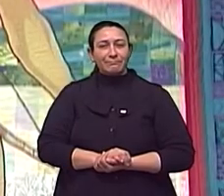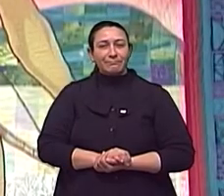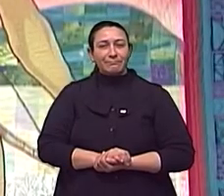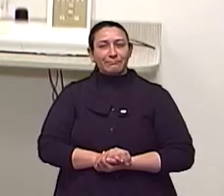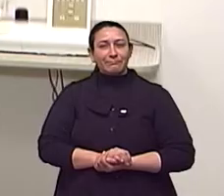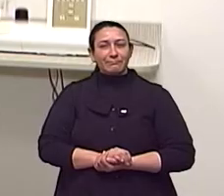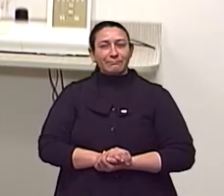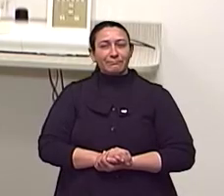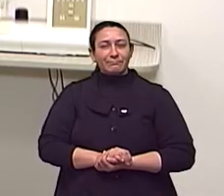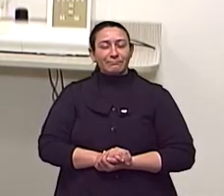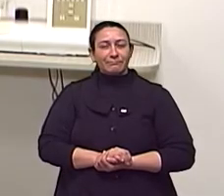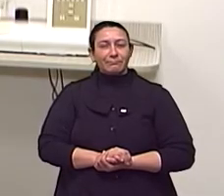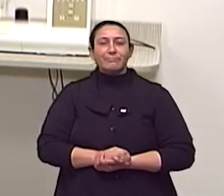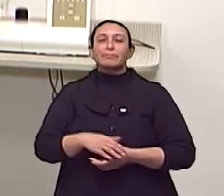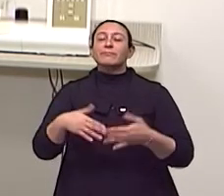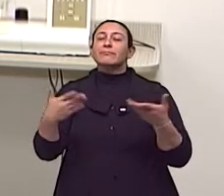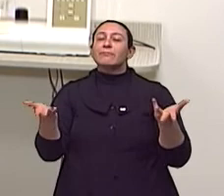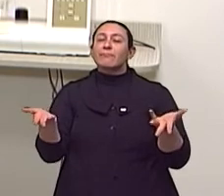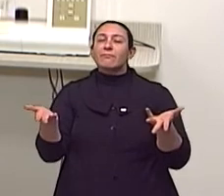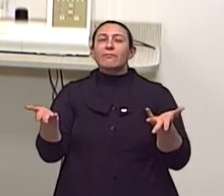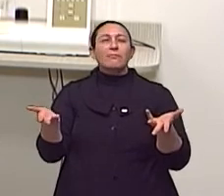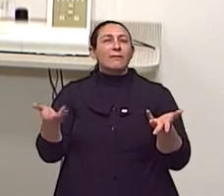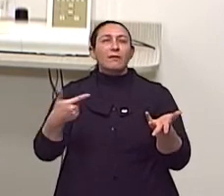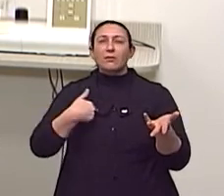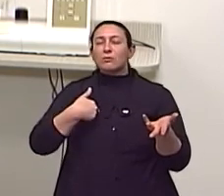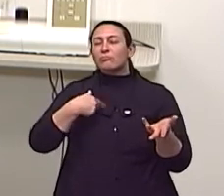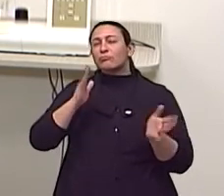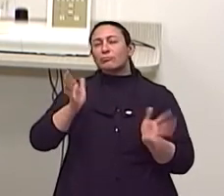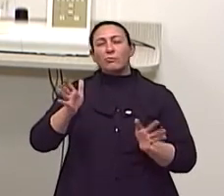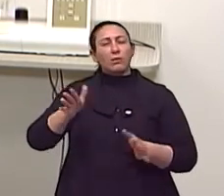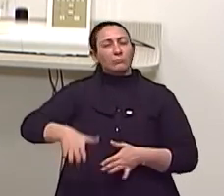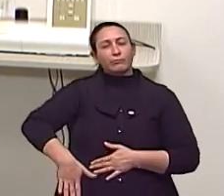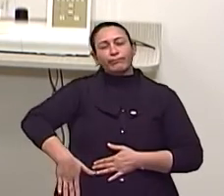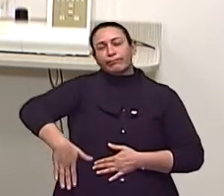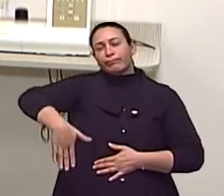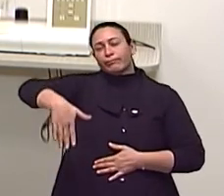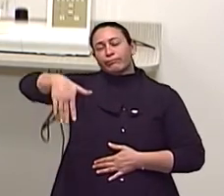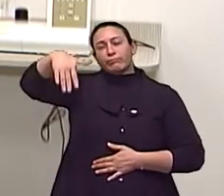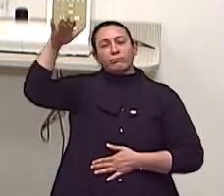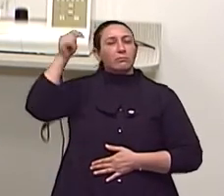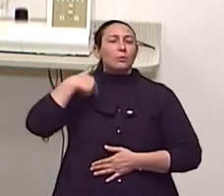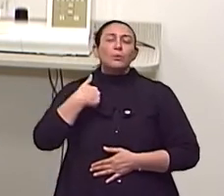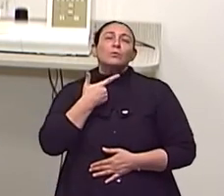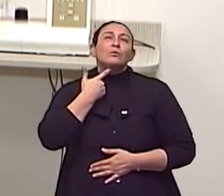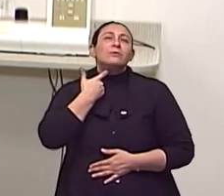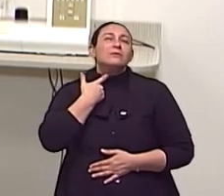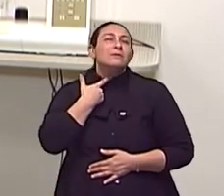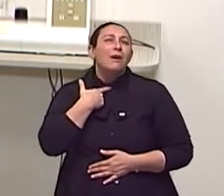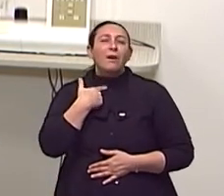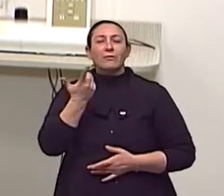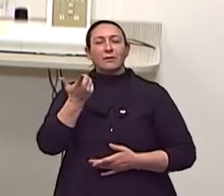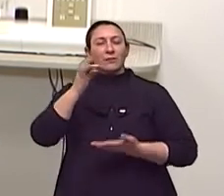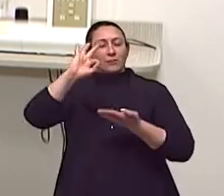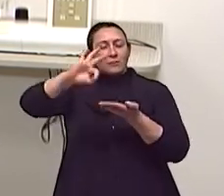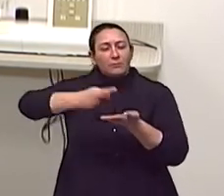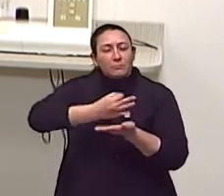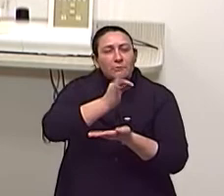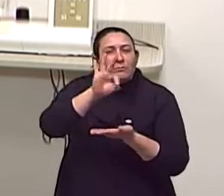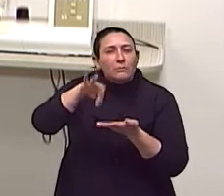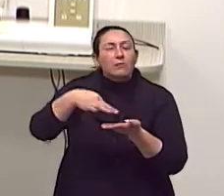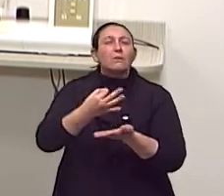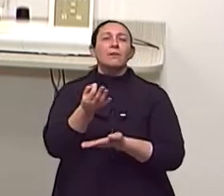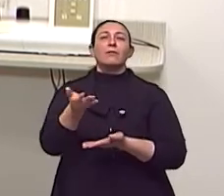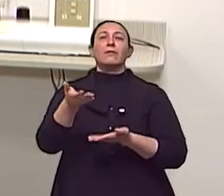nada ela desde menina já gostava de bordado e